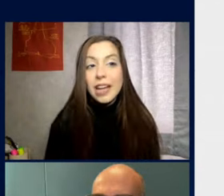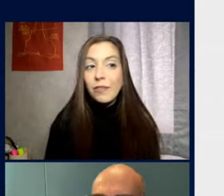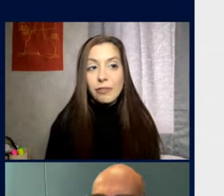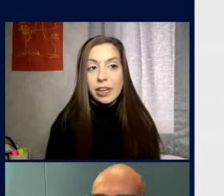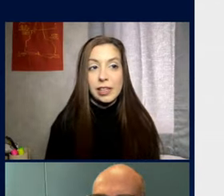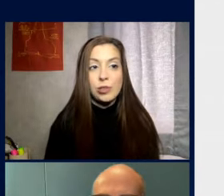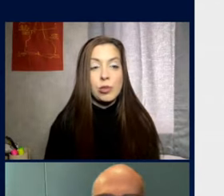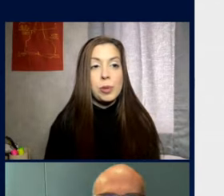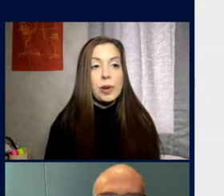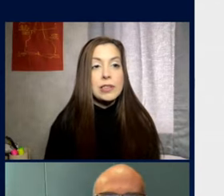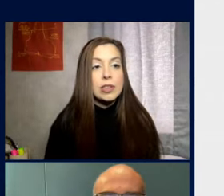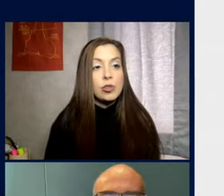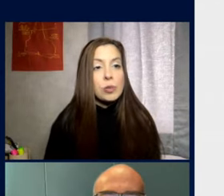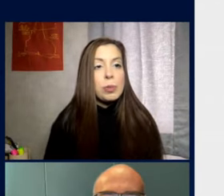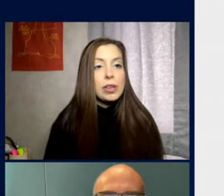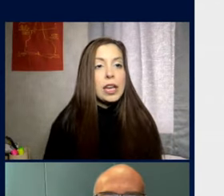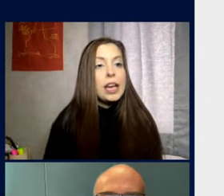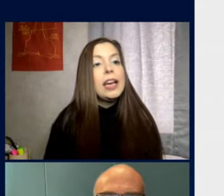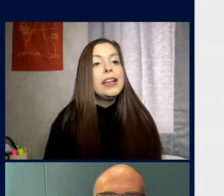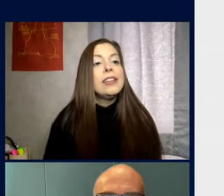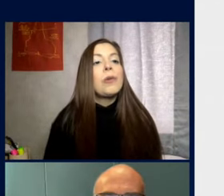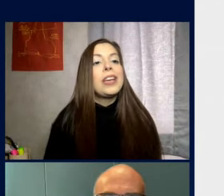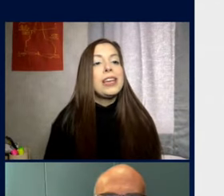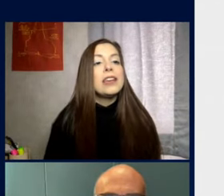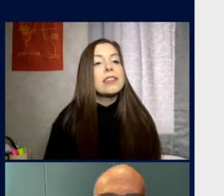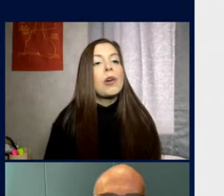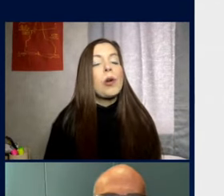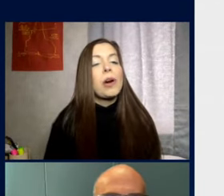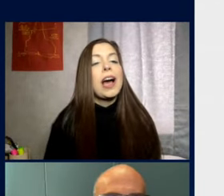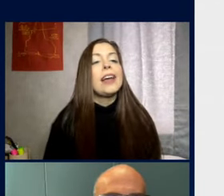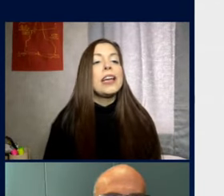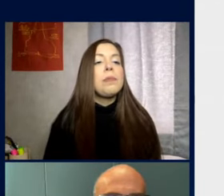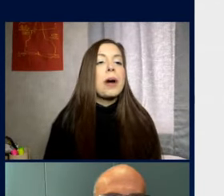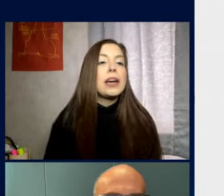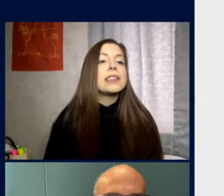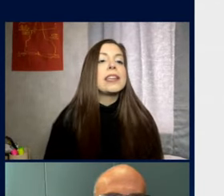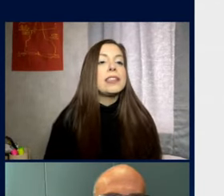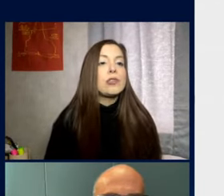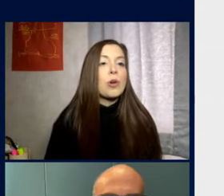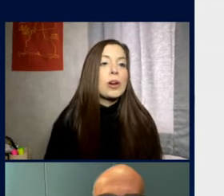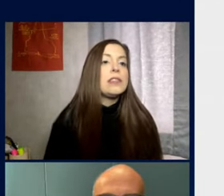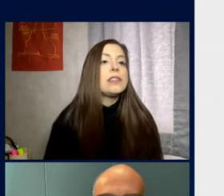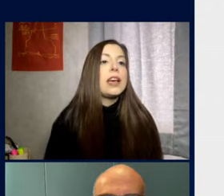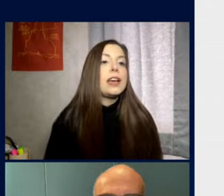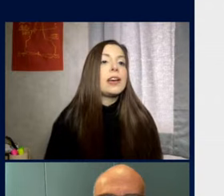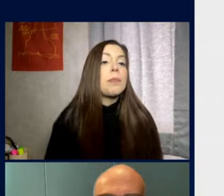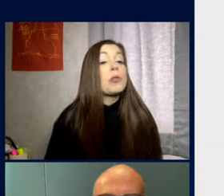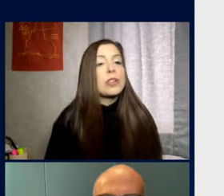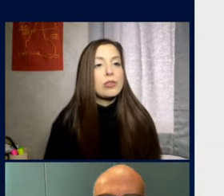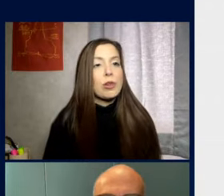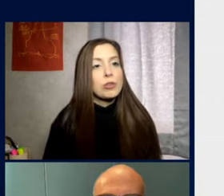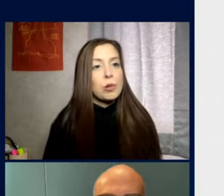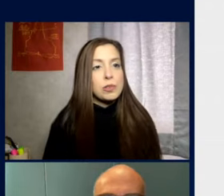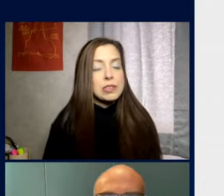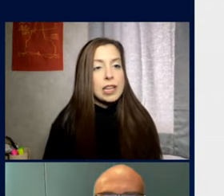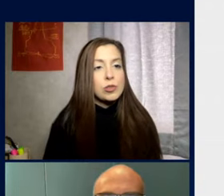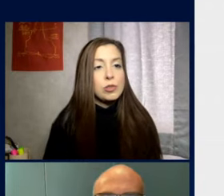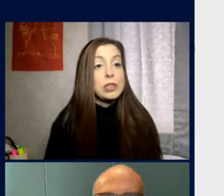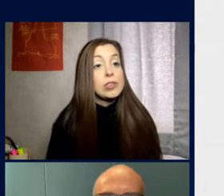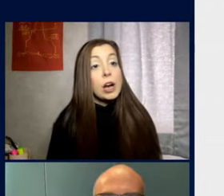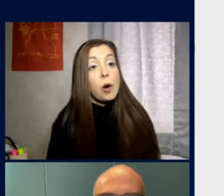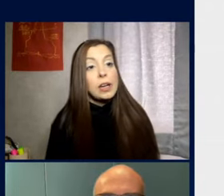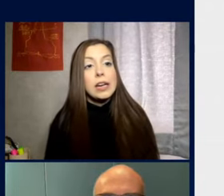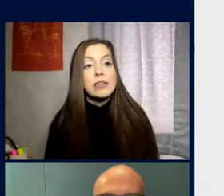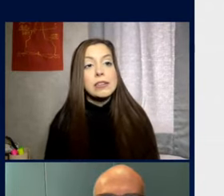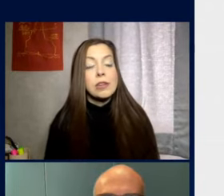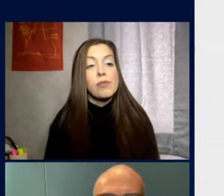não estava falando sobre o Assange porque não queria se colocar em más lençóis, né, em maus lençóis com os Estados